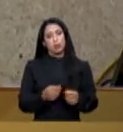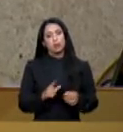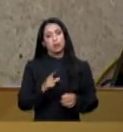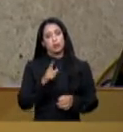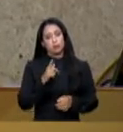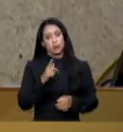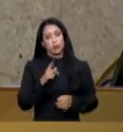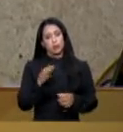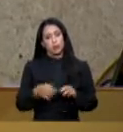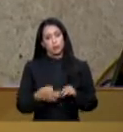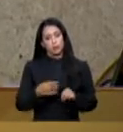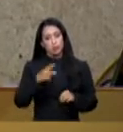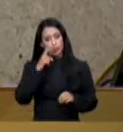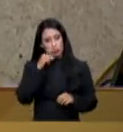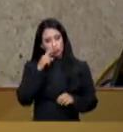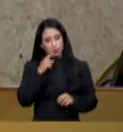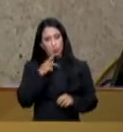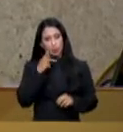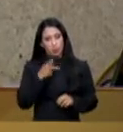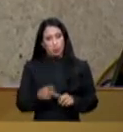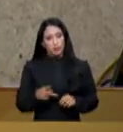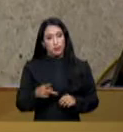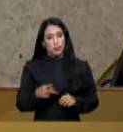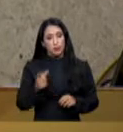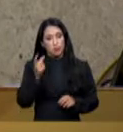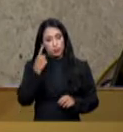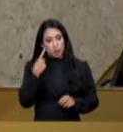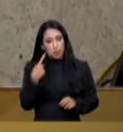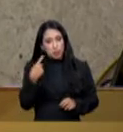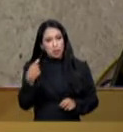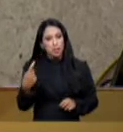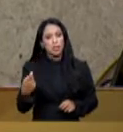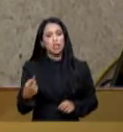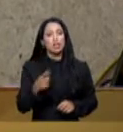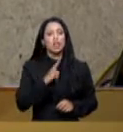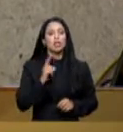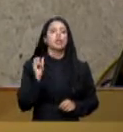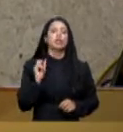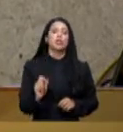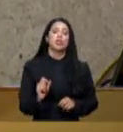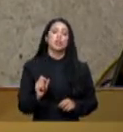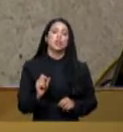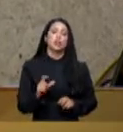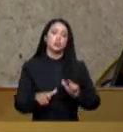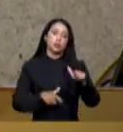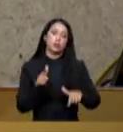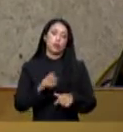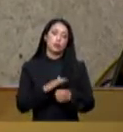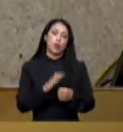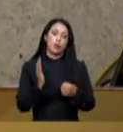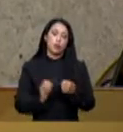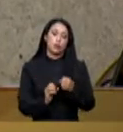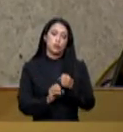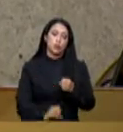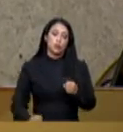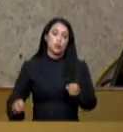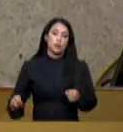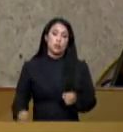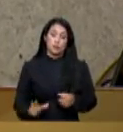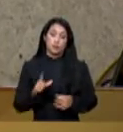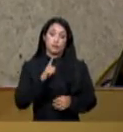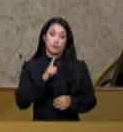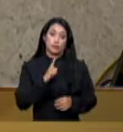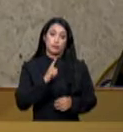afirma o ministro Gilmar Mendes, a existência de interesse comum do serviço de saneamento básico. A